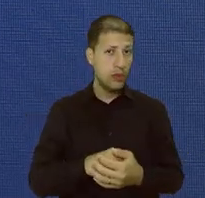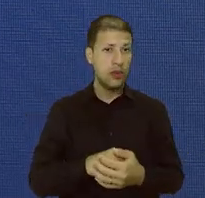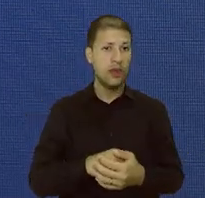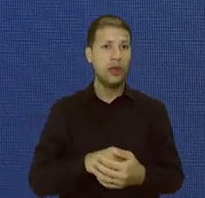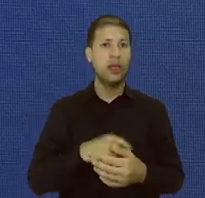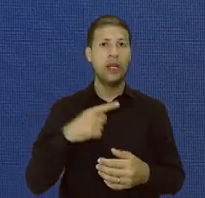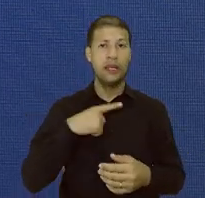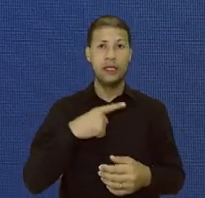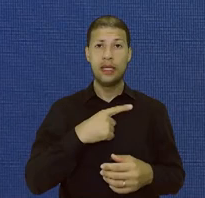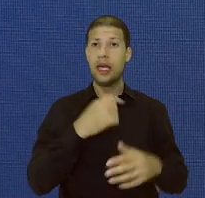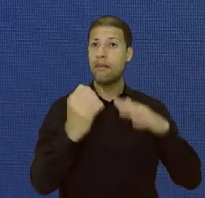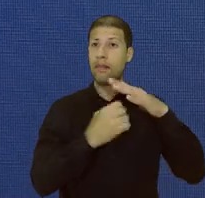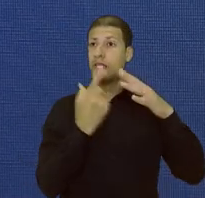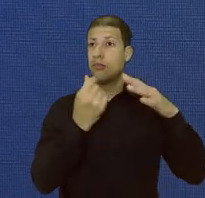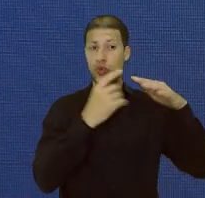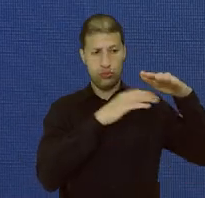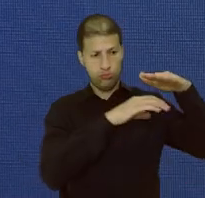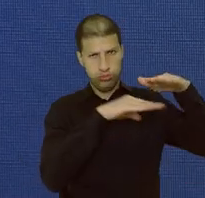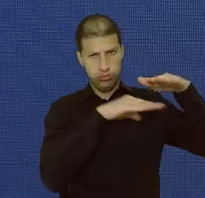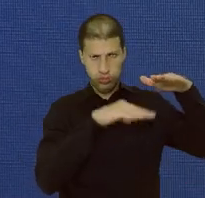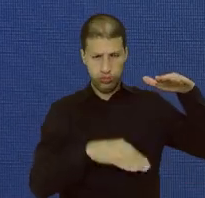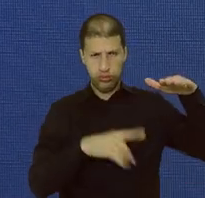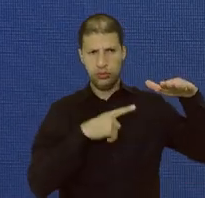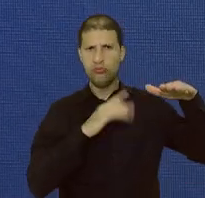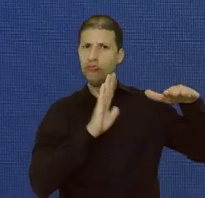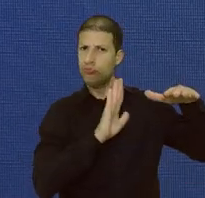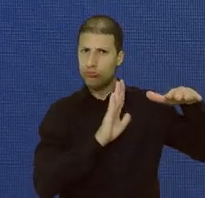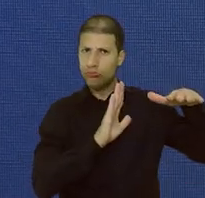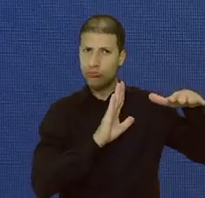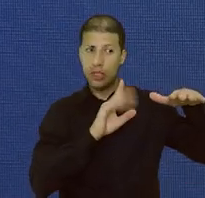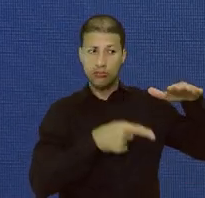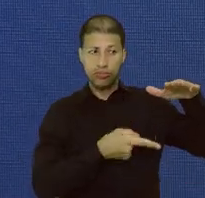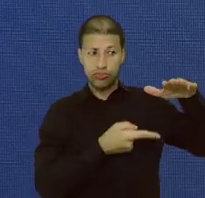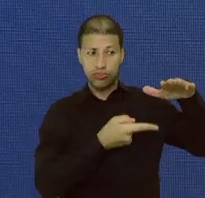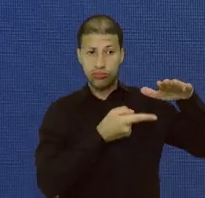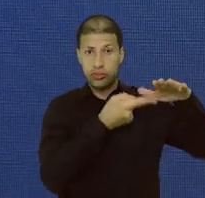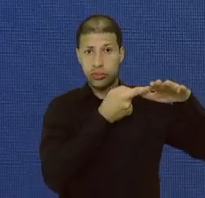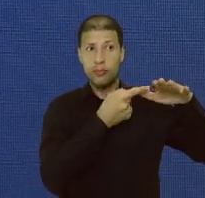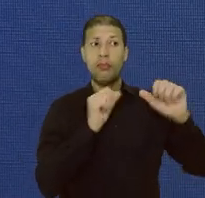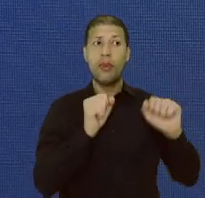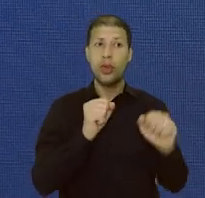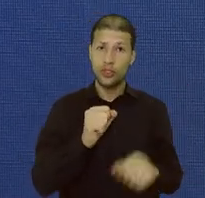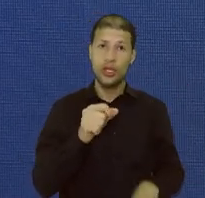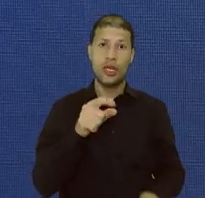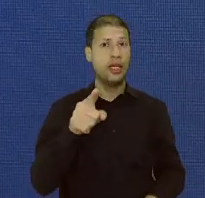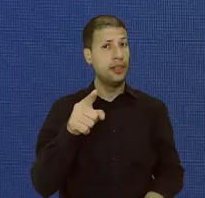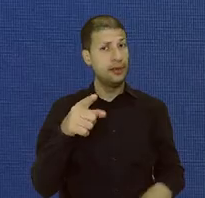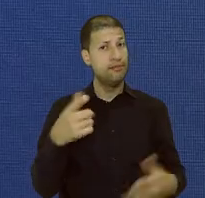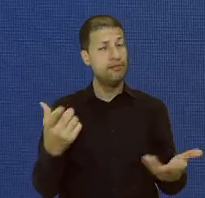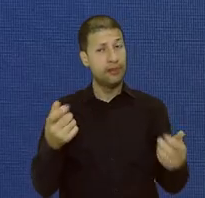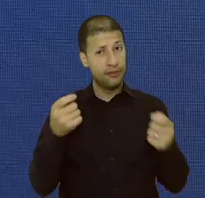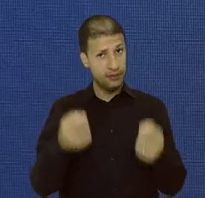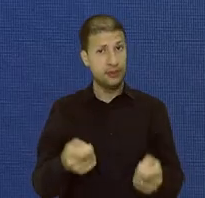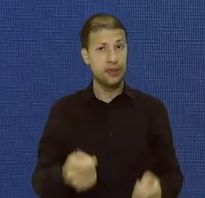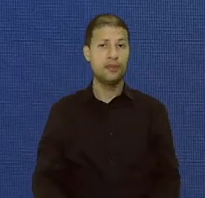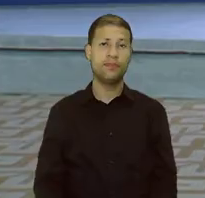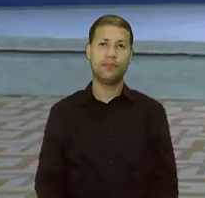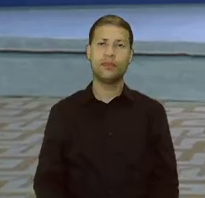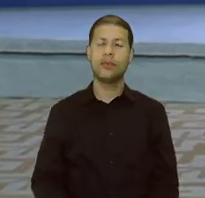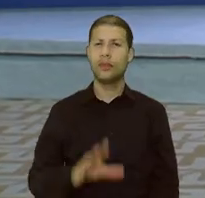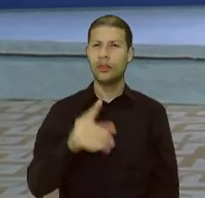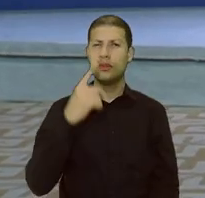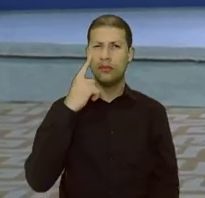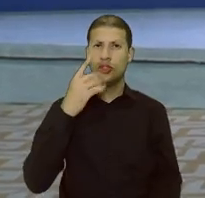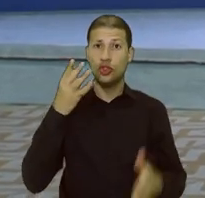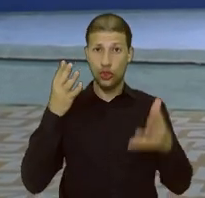de muitas dessas empresas vai ser preservado mas também vai acabar em algum momento você ter consumidoções né agora você passa quando chegar nesse